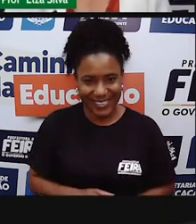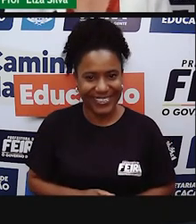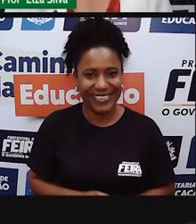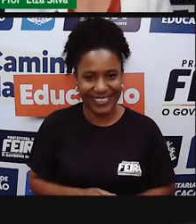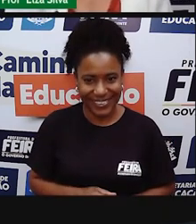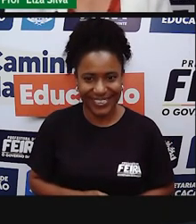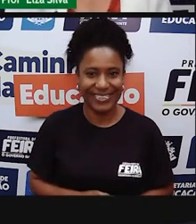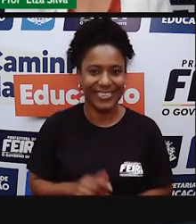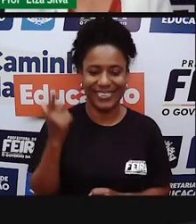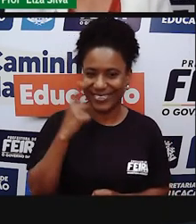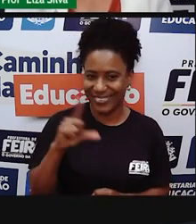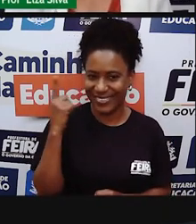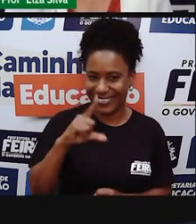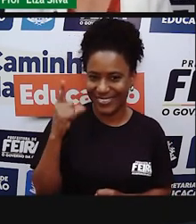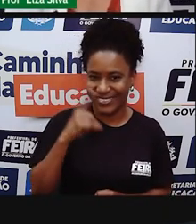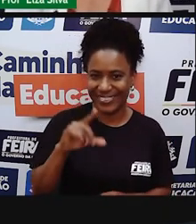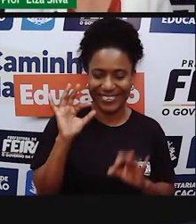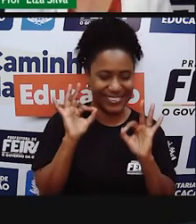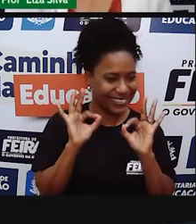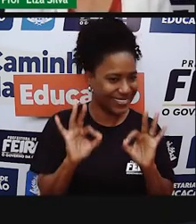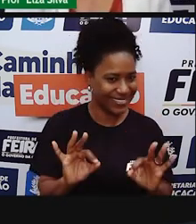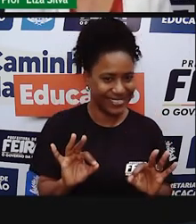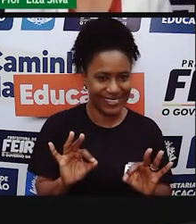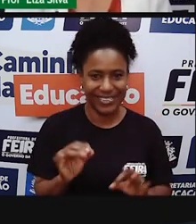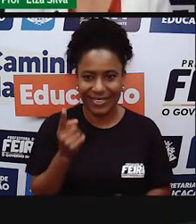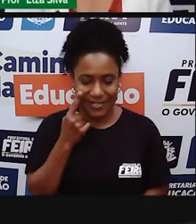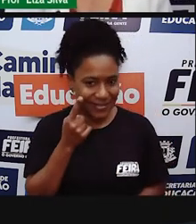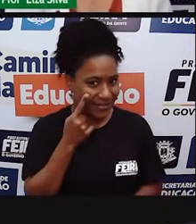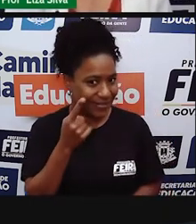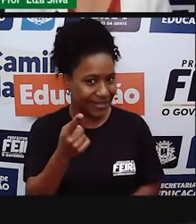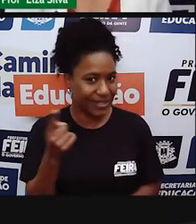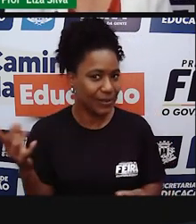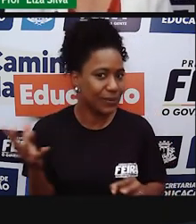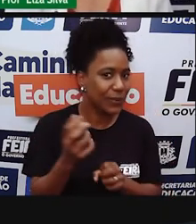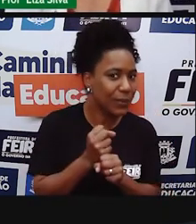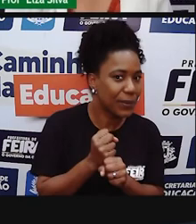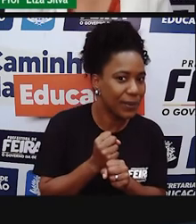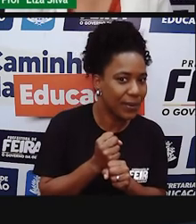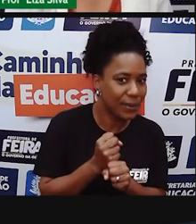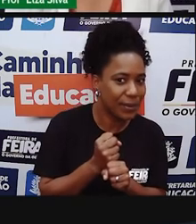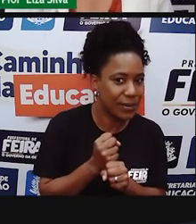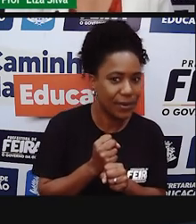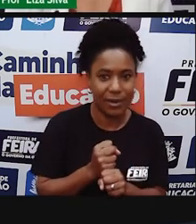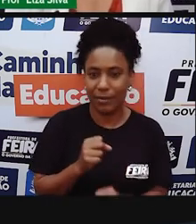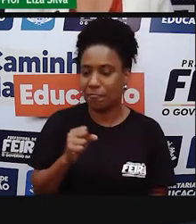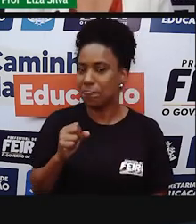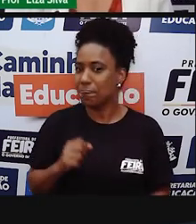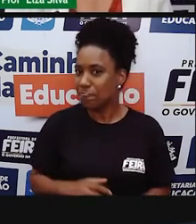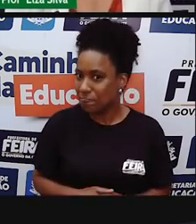correct. Você está certo. Vamos ver como ficou a nossa pontuação? Bônus.